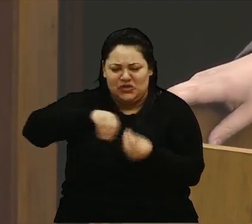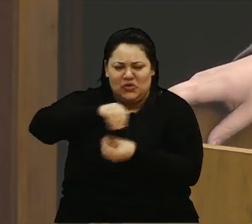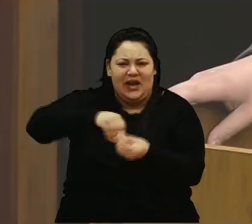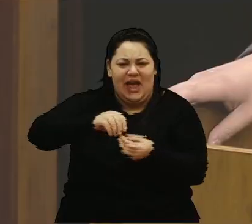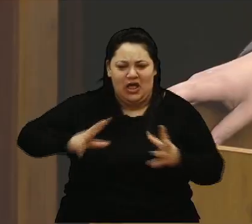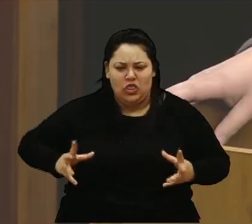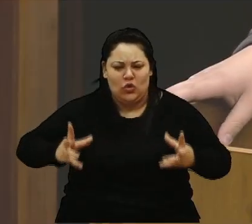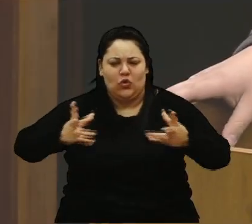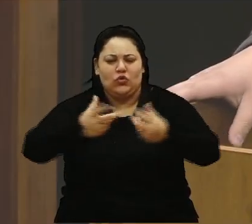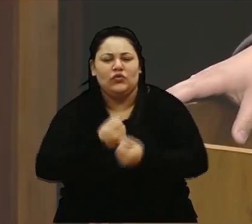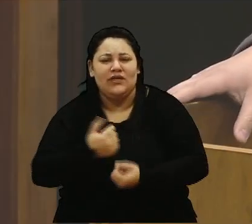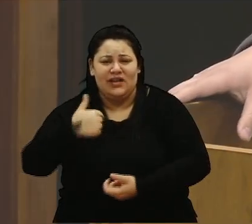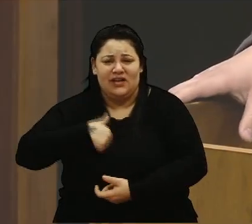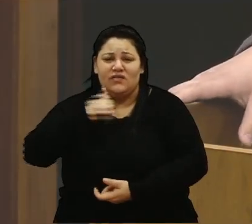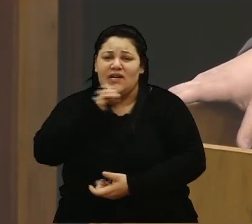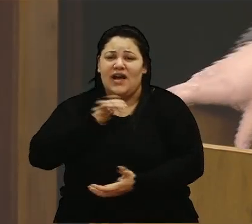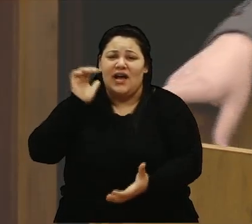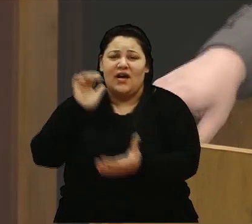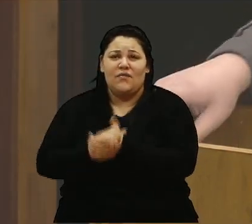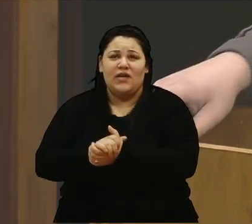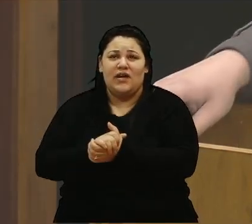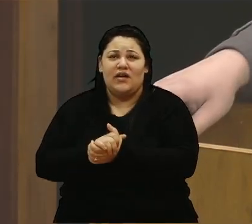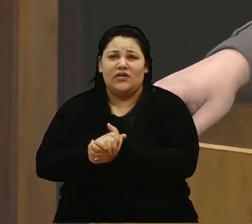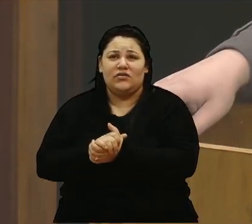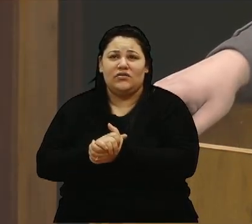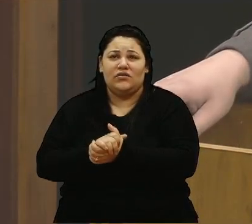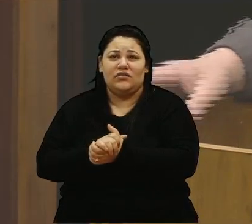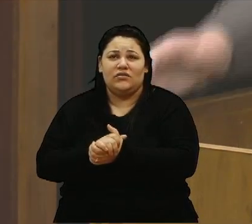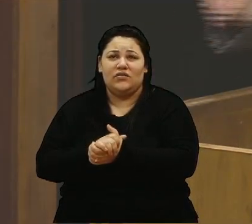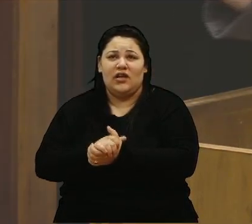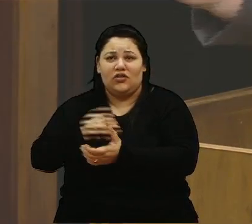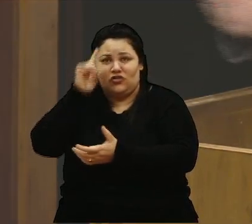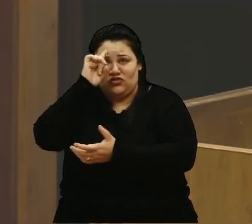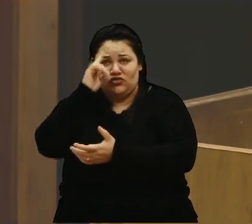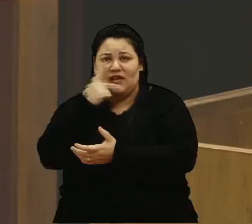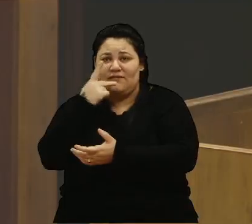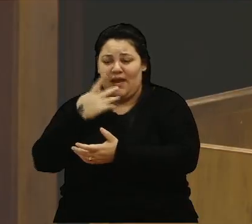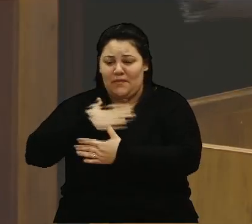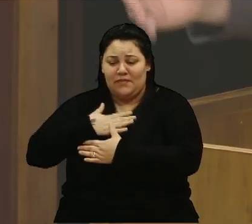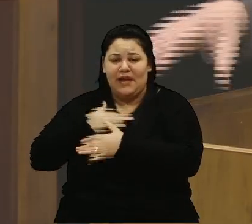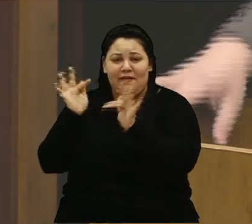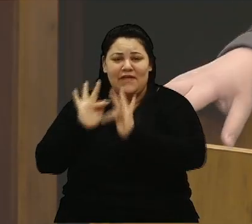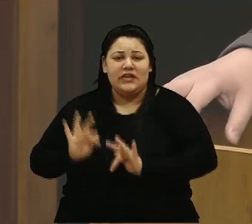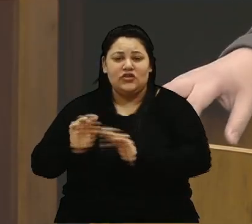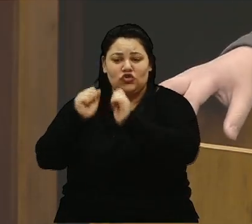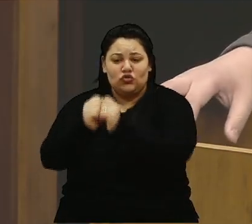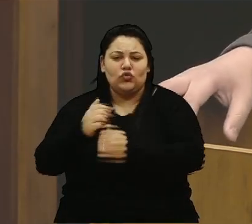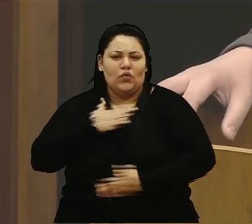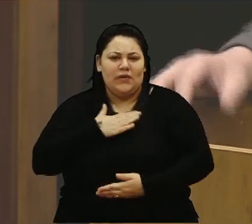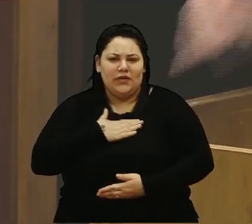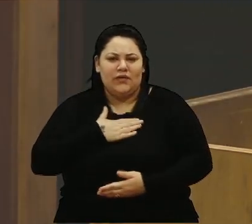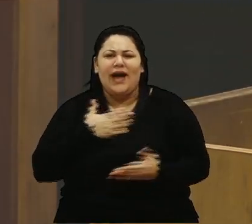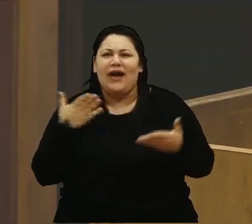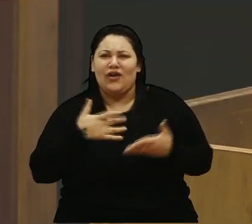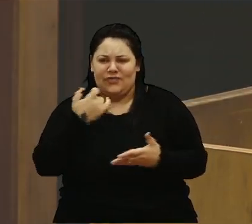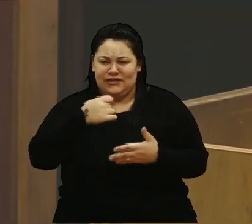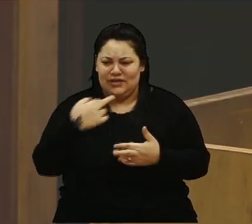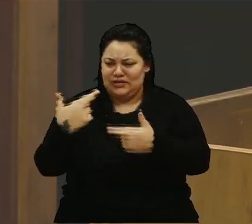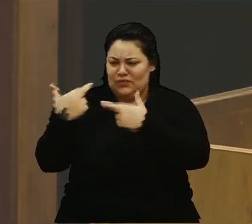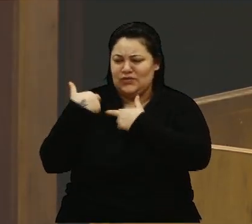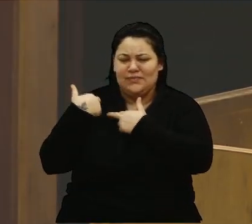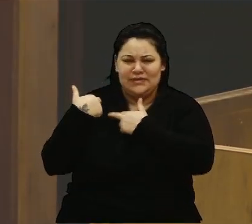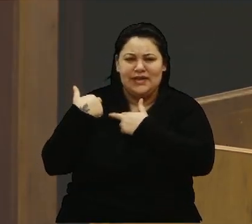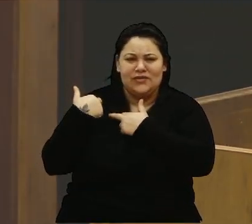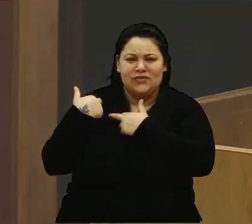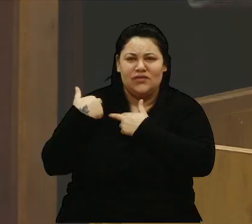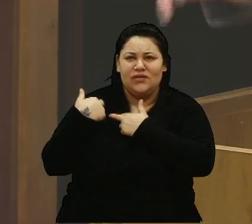sou casado com uma mulher que todos os dias diz para mim que é feliz ao meu lado. Agora, eu preciso ser responsabilizado pela violência contra a mulher porque eu sou um homem, eu devo